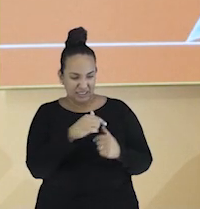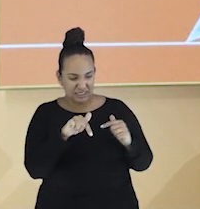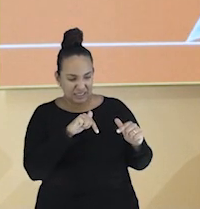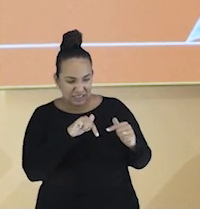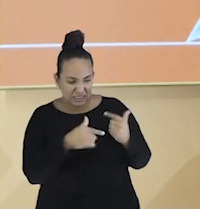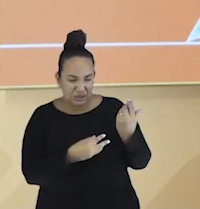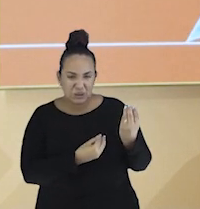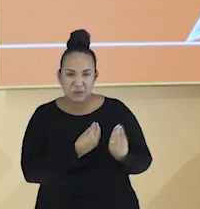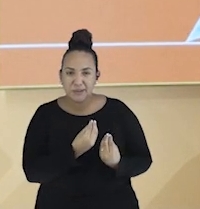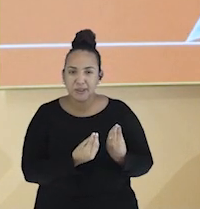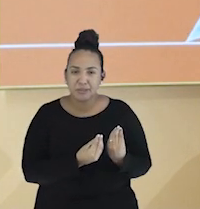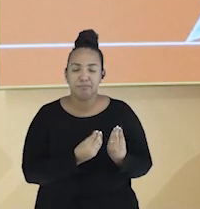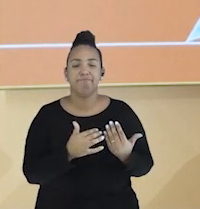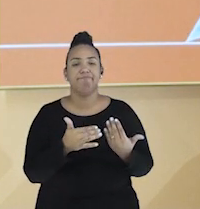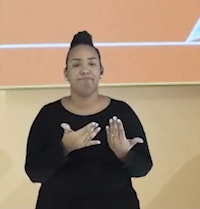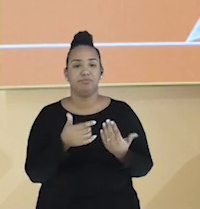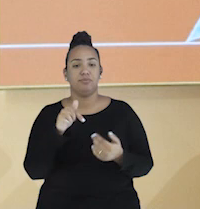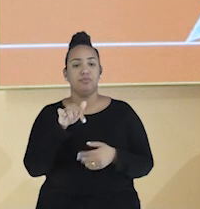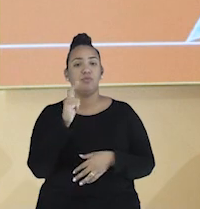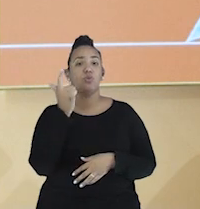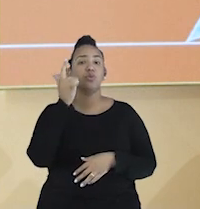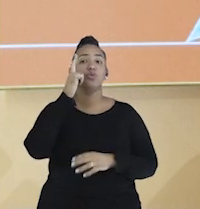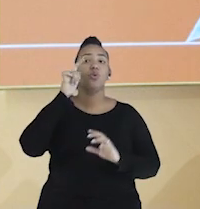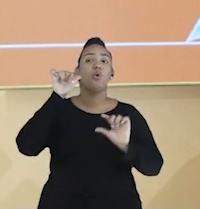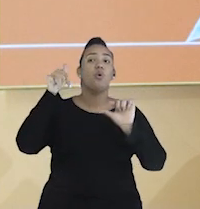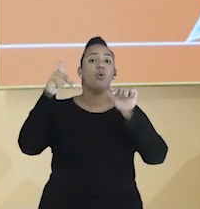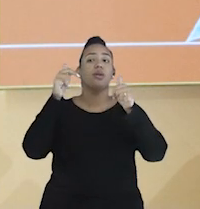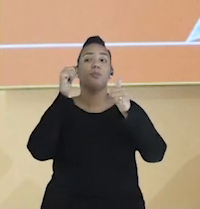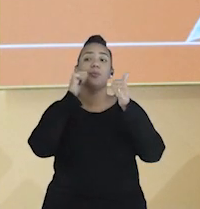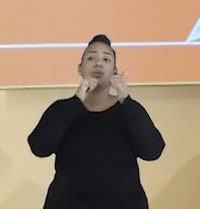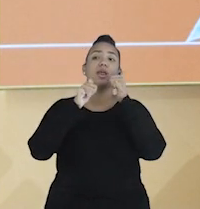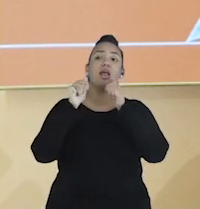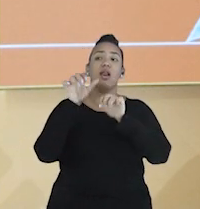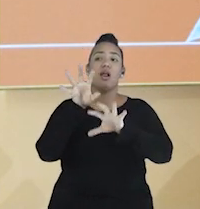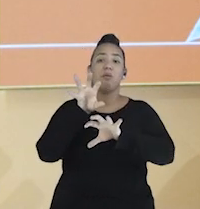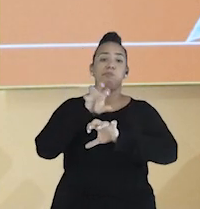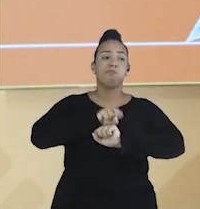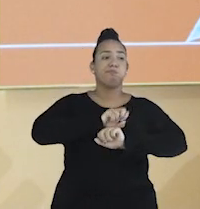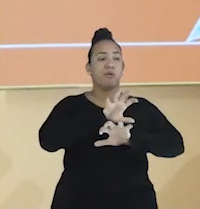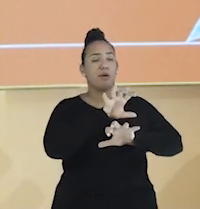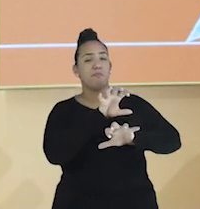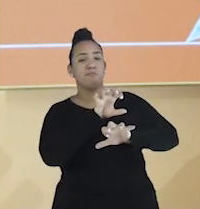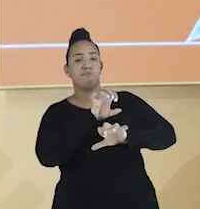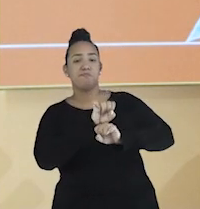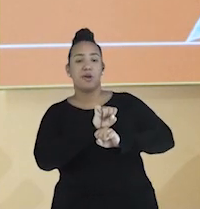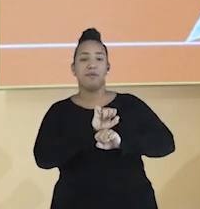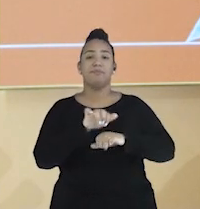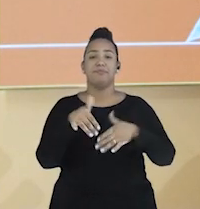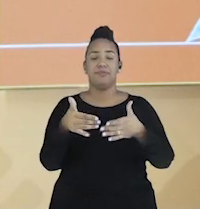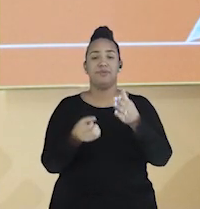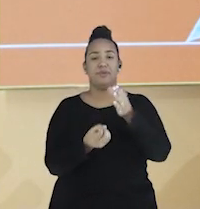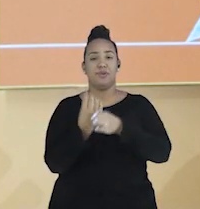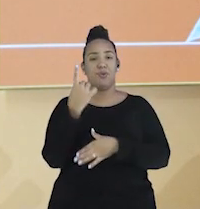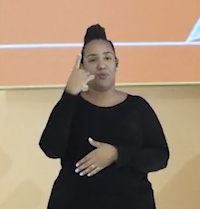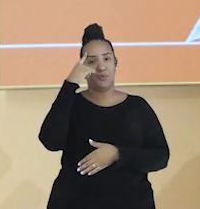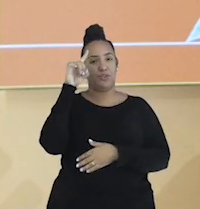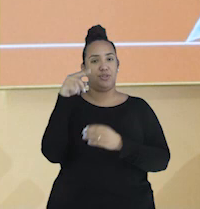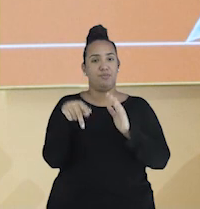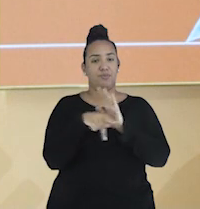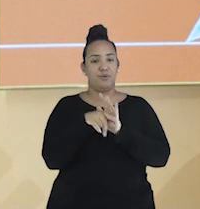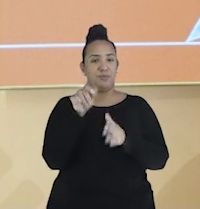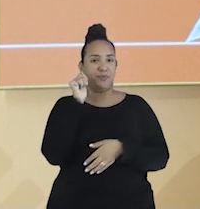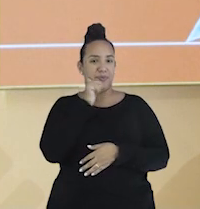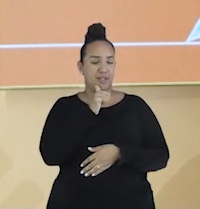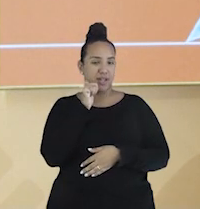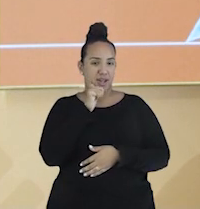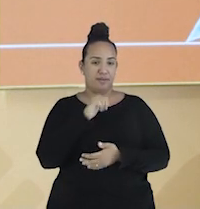de trabalho começou a alcançar outras mulheres pelo mundo, e dessa situação foi criado o Dia das